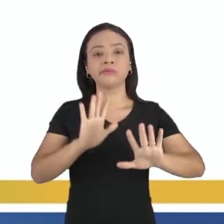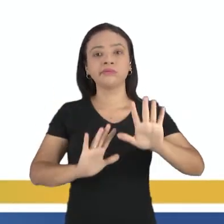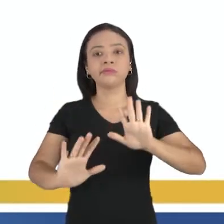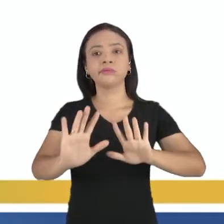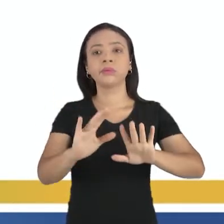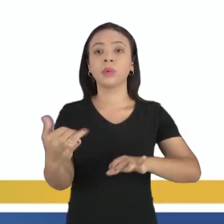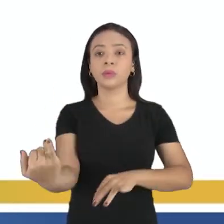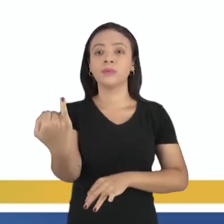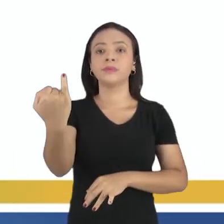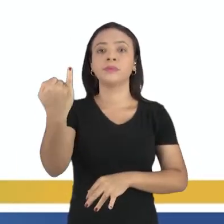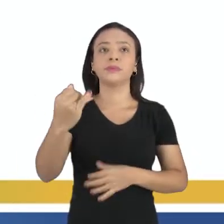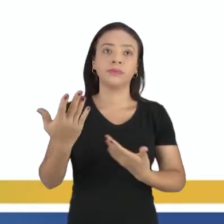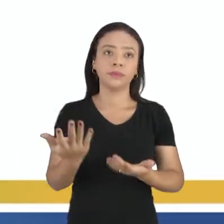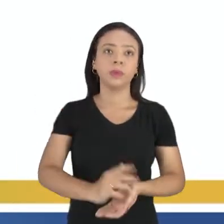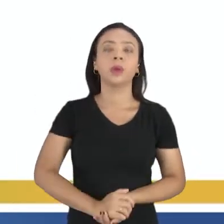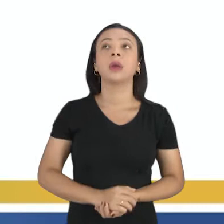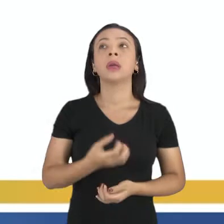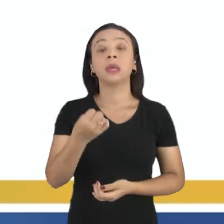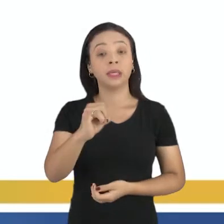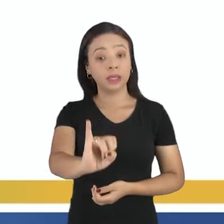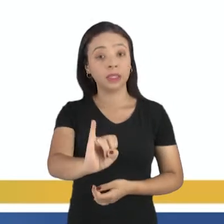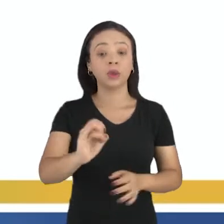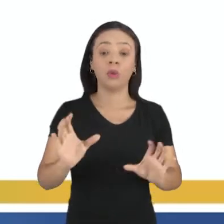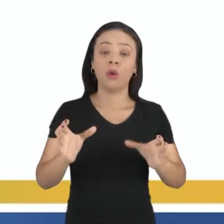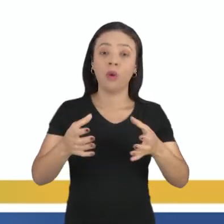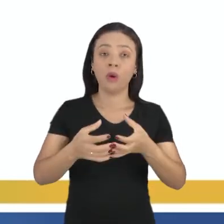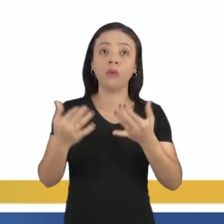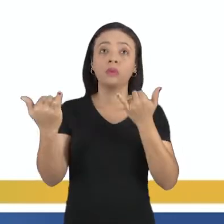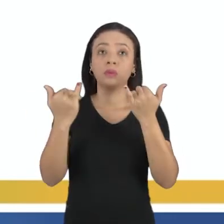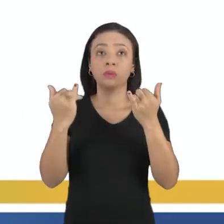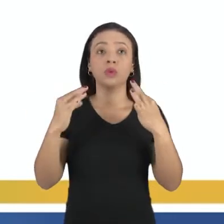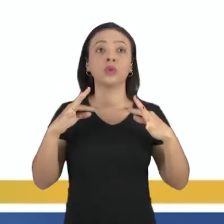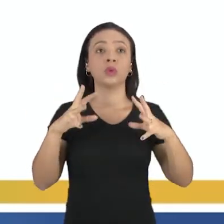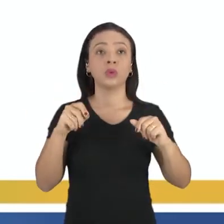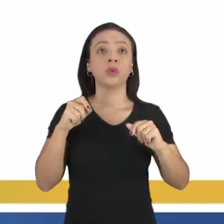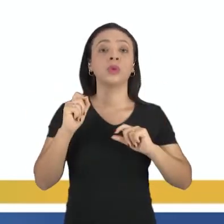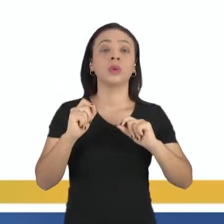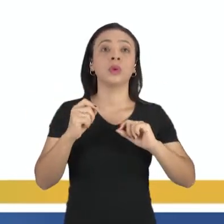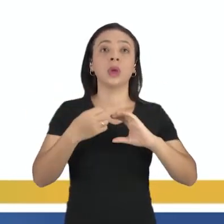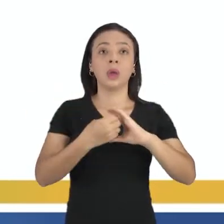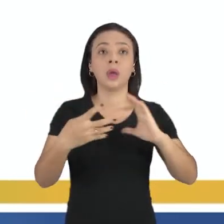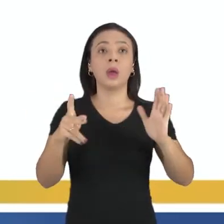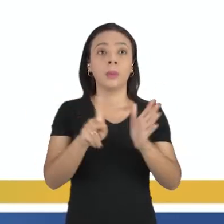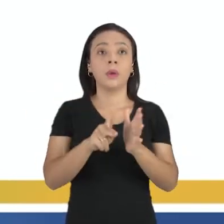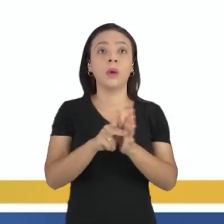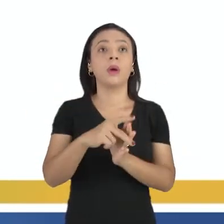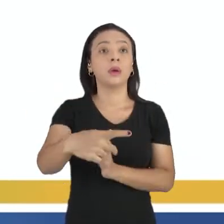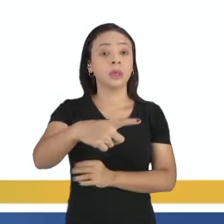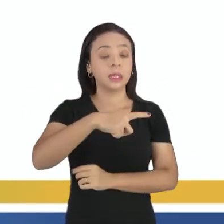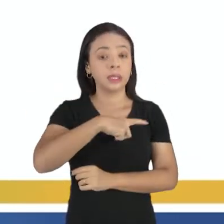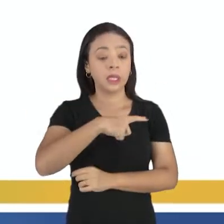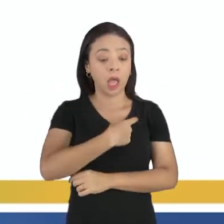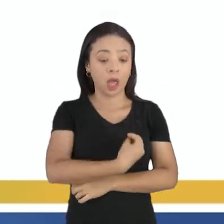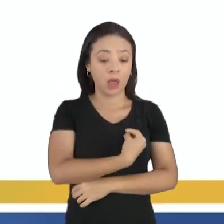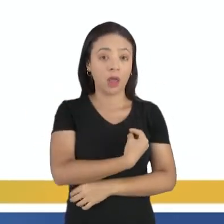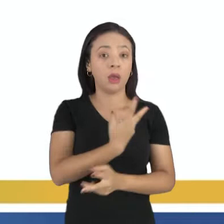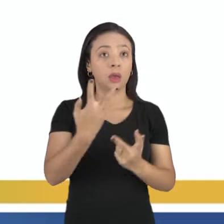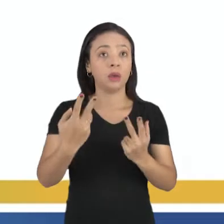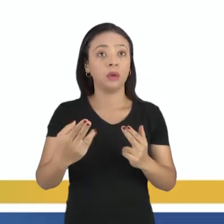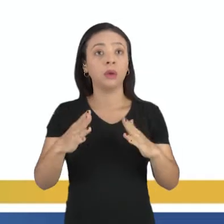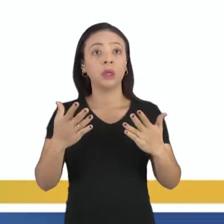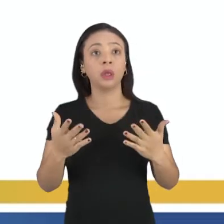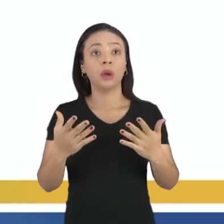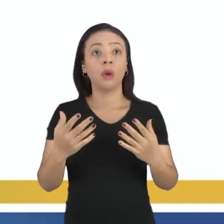cuidados importantes. Então, quando em um conjunto de dados todas as categorias possuem a mesma frequência, então